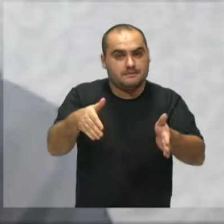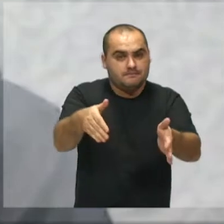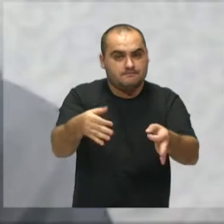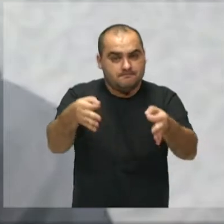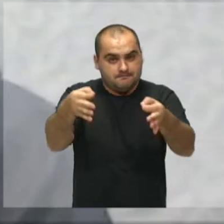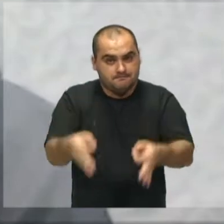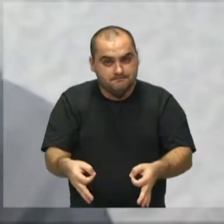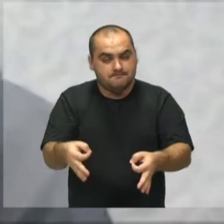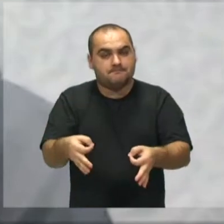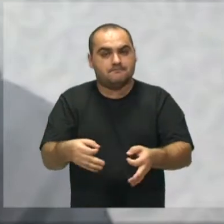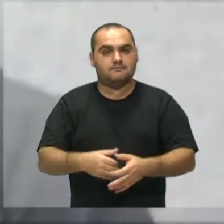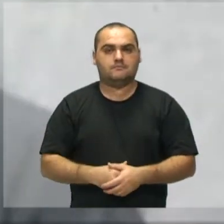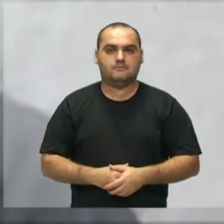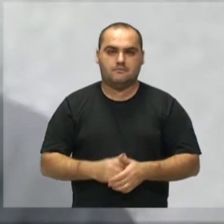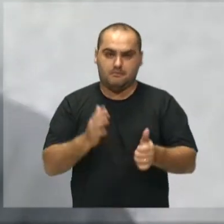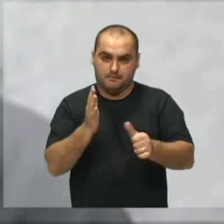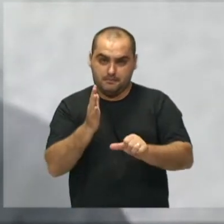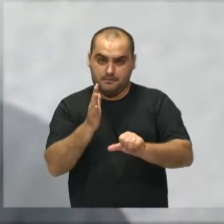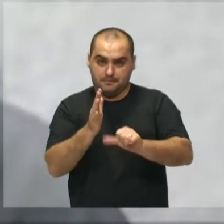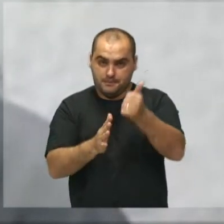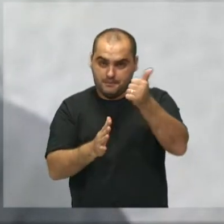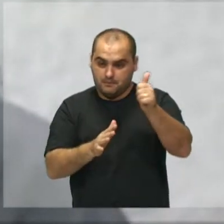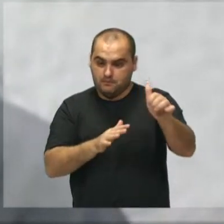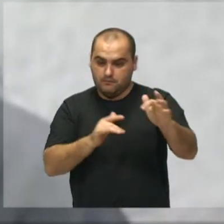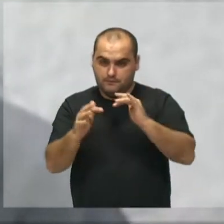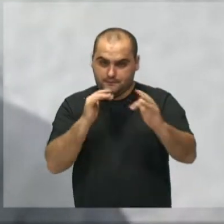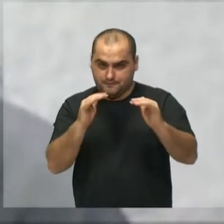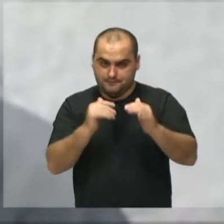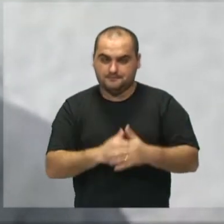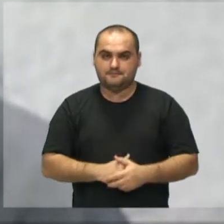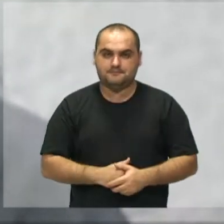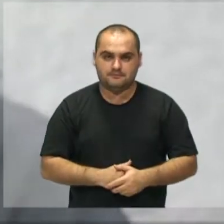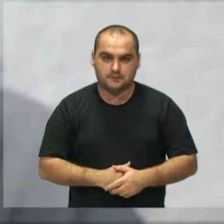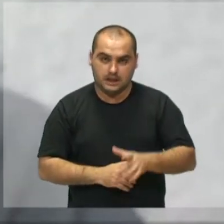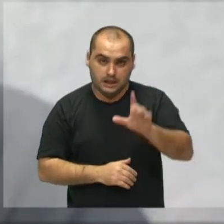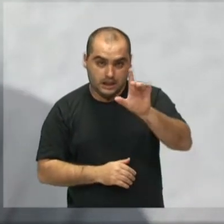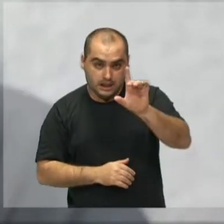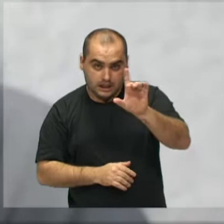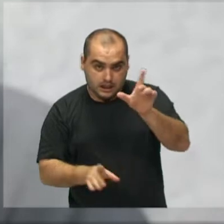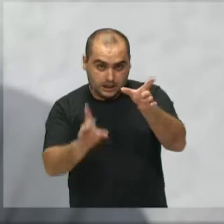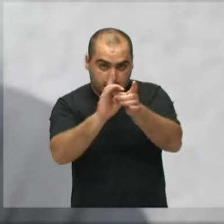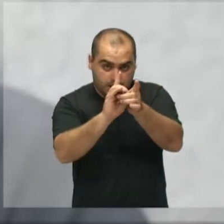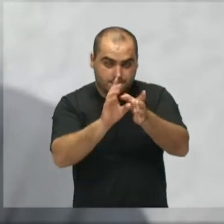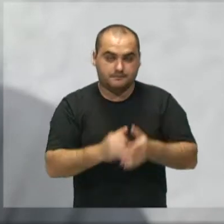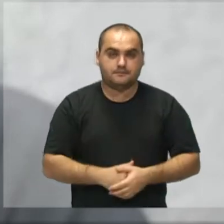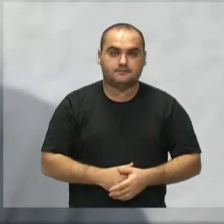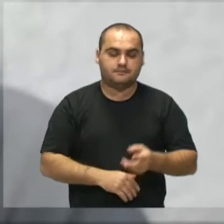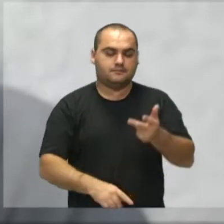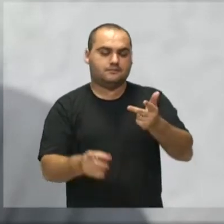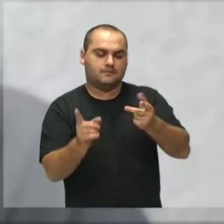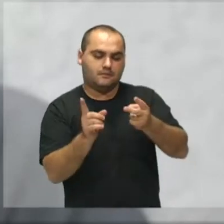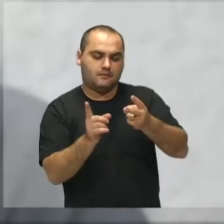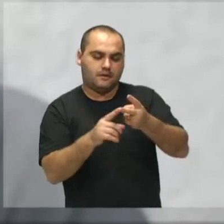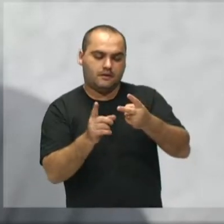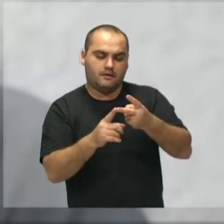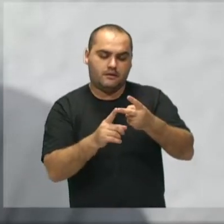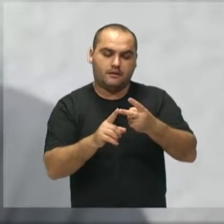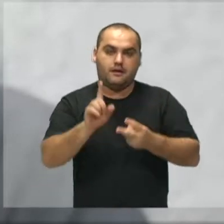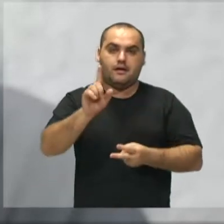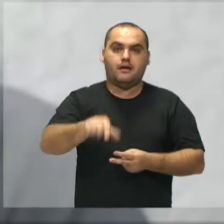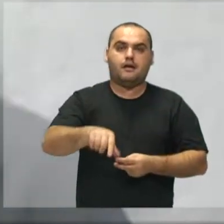apostamos neles. Esse foi o primeiro grande movimento que nós tivemos, democrático. O segundo movimento é